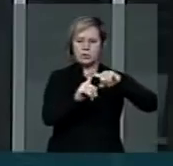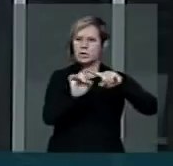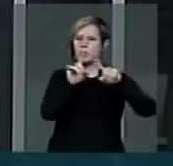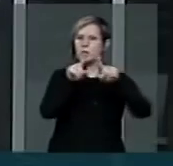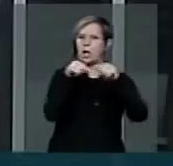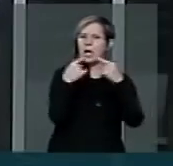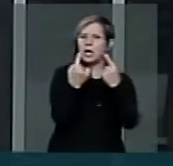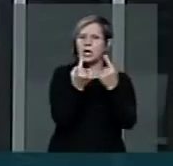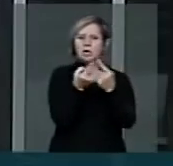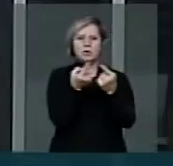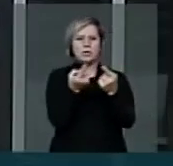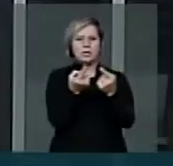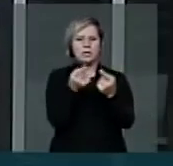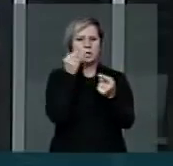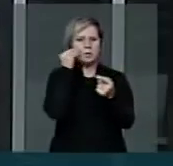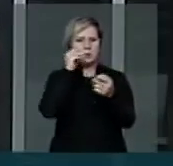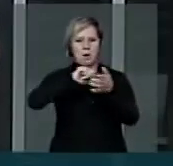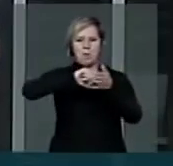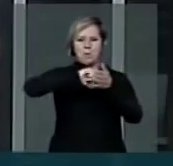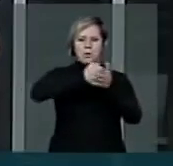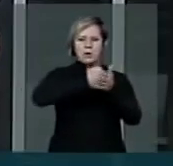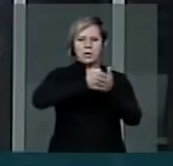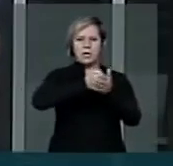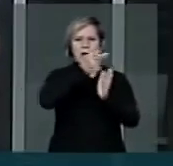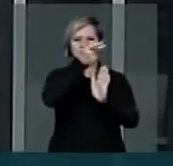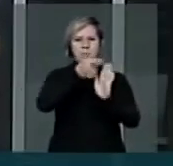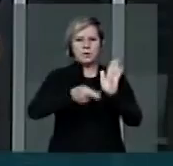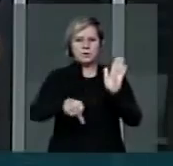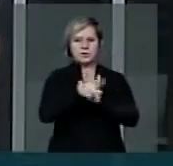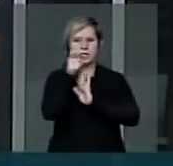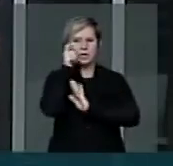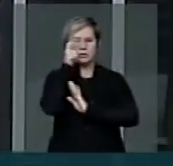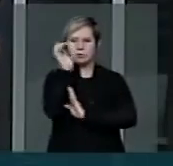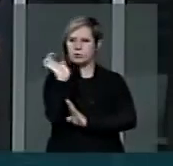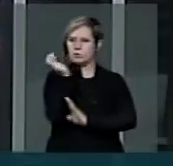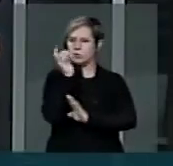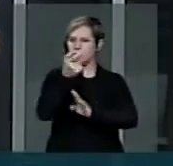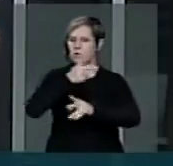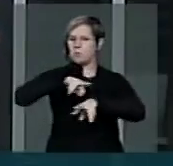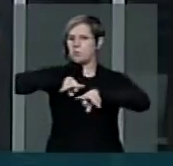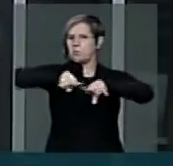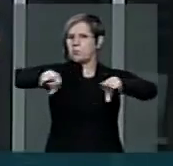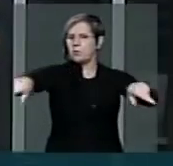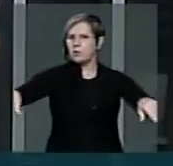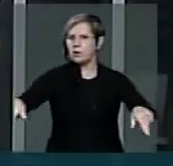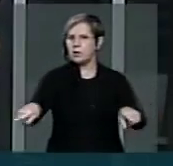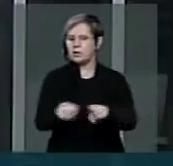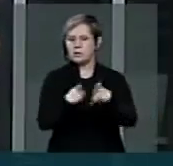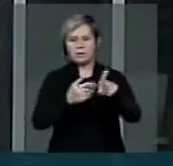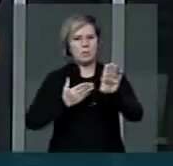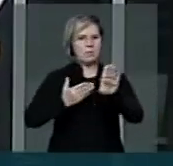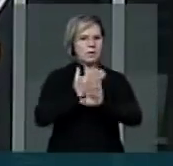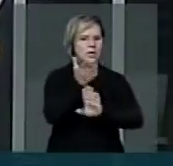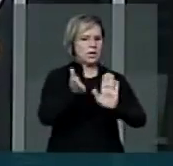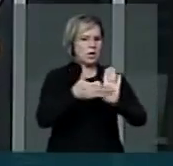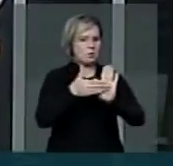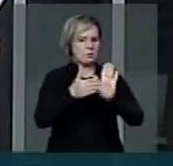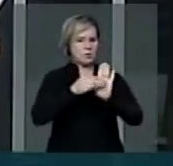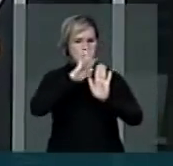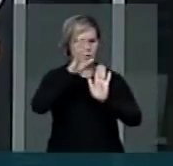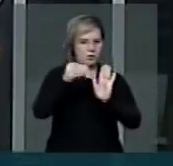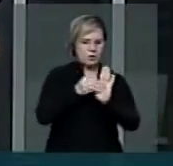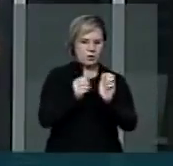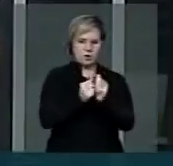para bloquear projetos que interessam aos ativistas gays e feministas e aprovar propostas que resultem